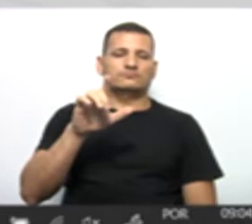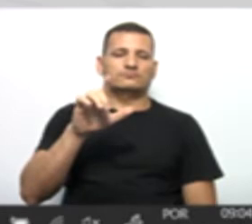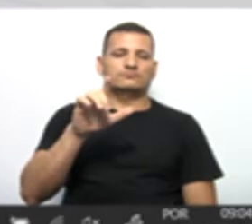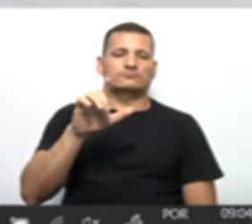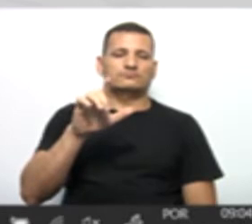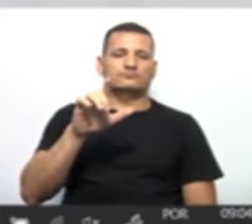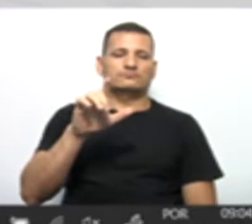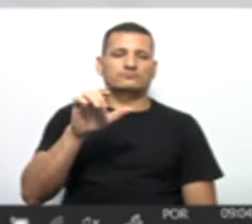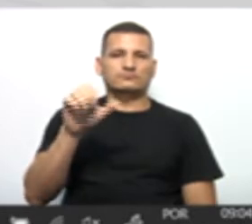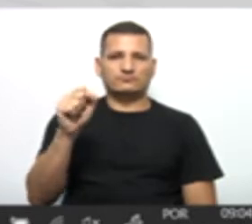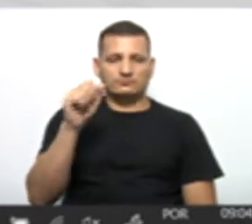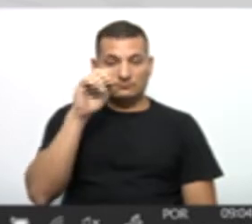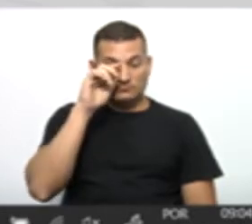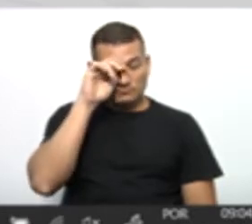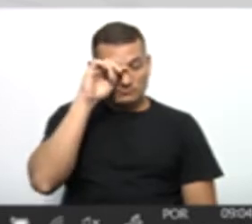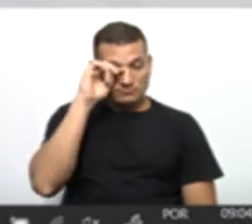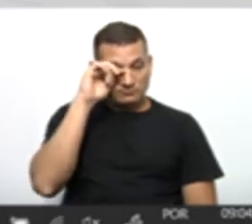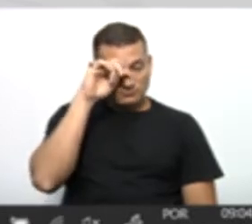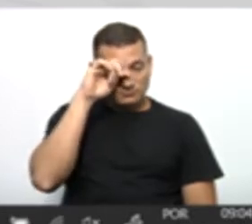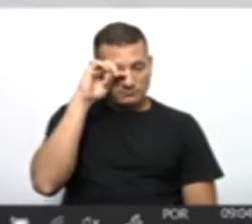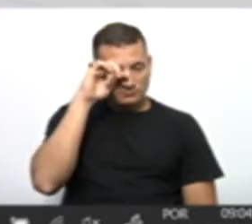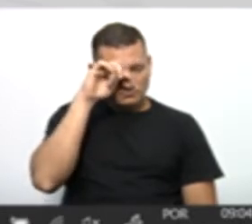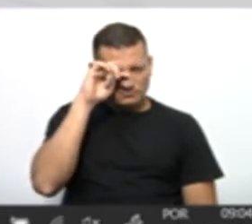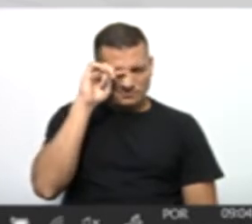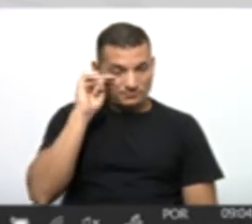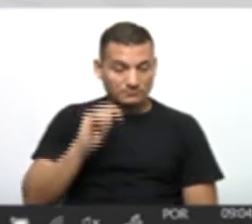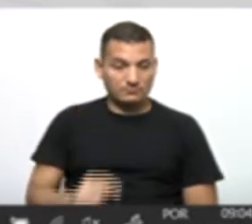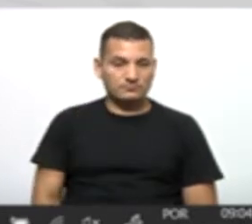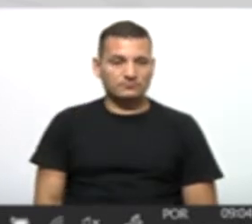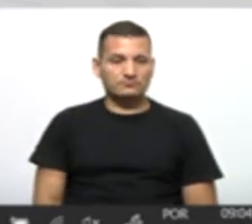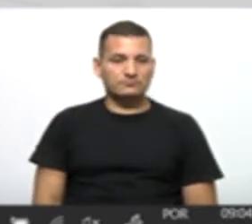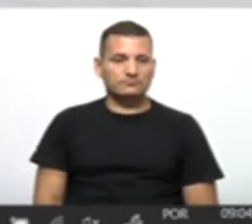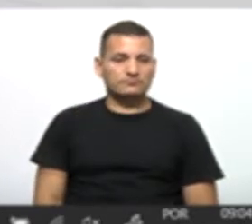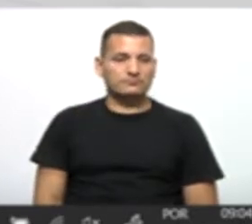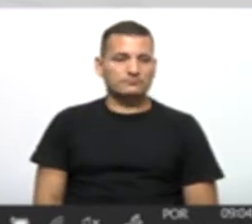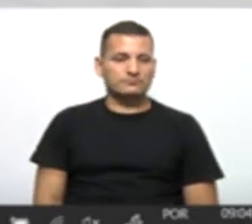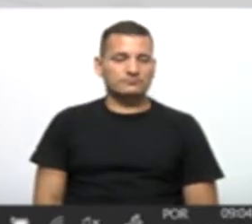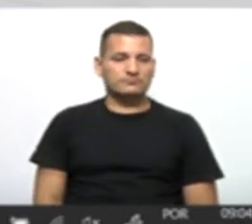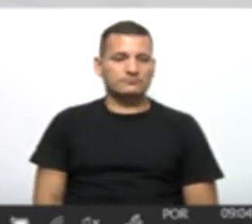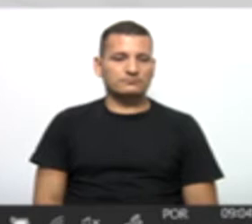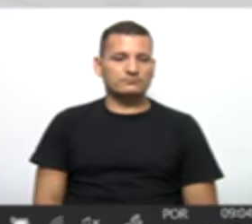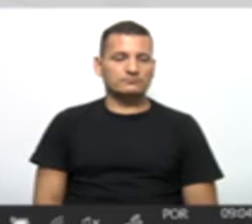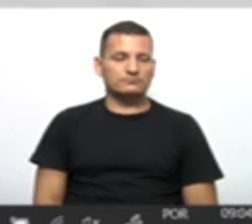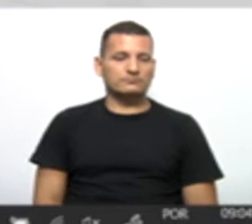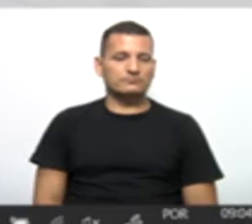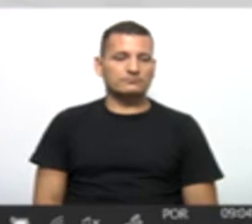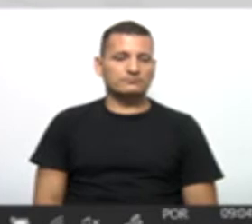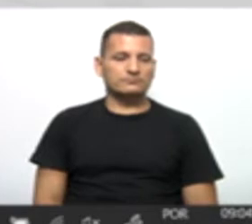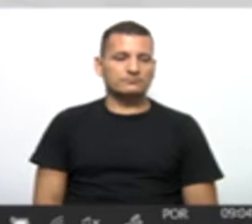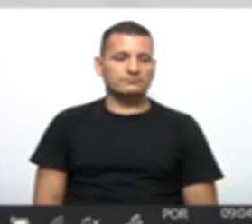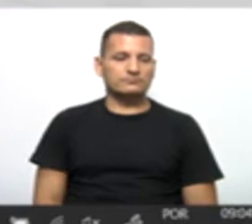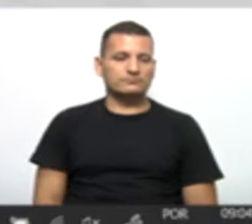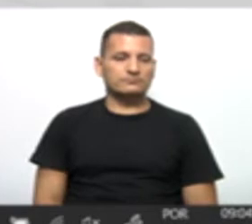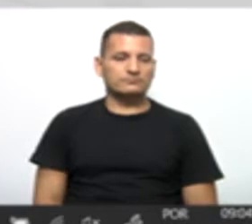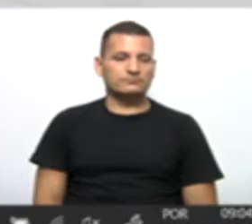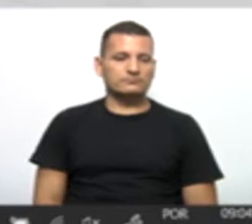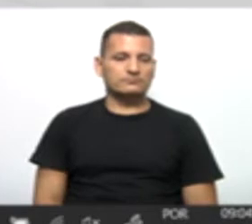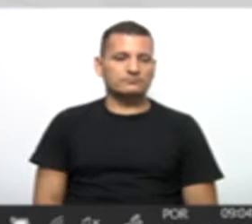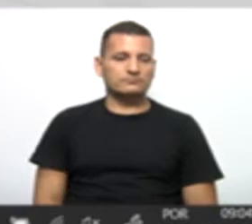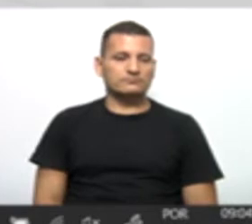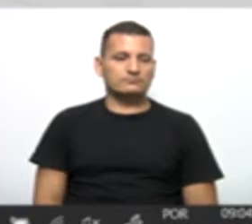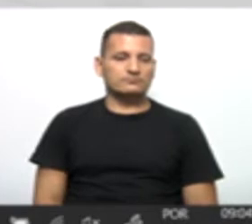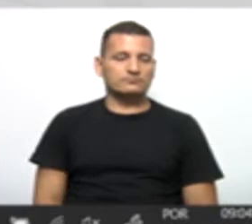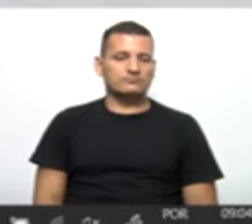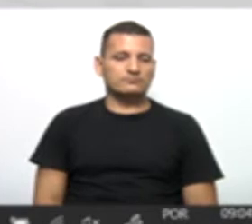tables, ponto e vírgula. Olha só, ele nos deu aqui empty set, ou conjunto vazio, porque a nossa base, o nosso banco